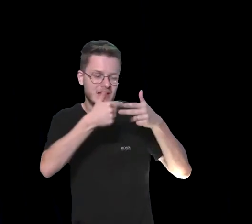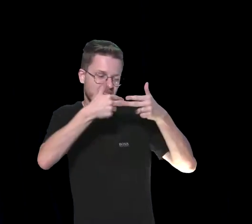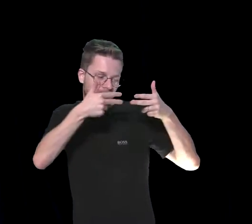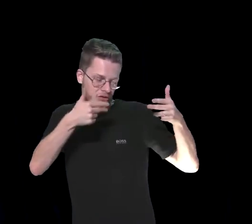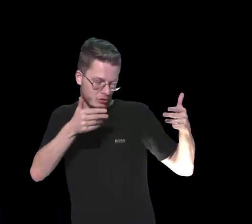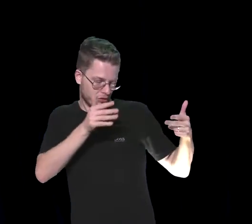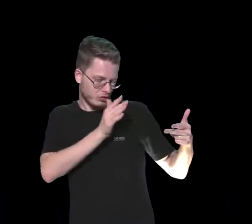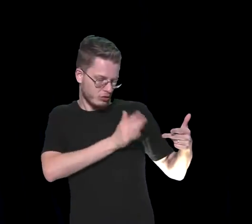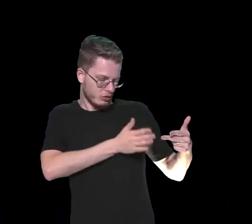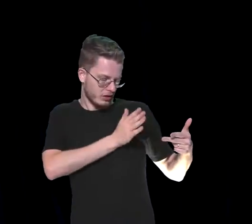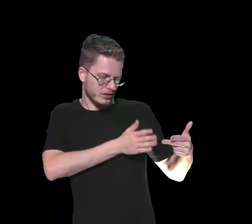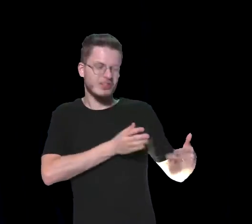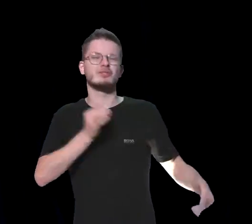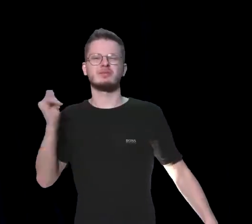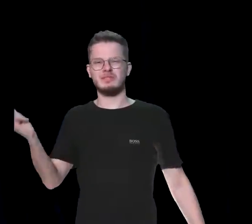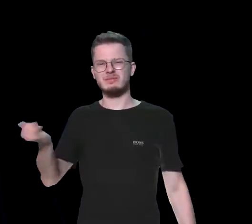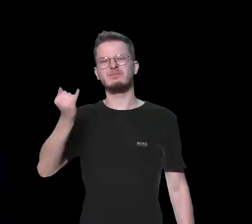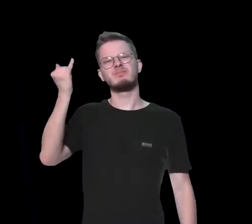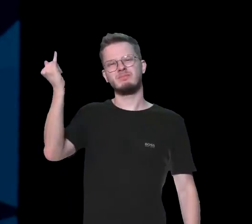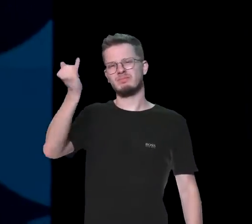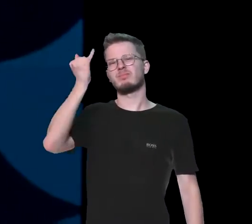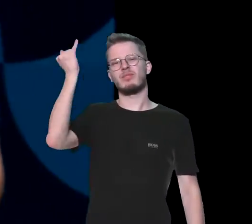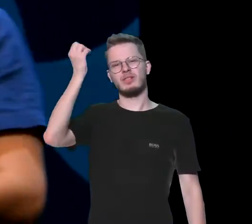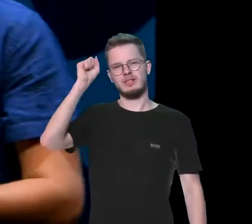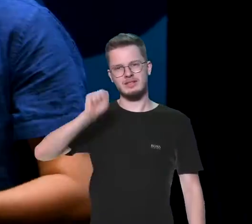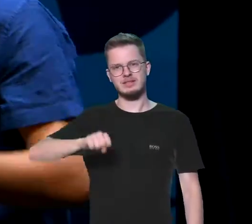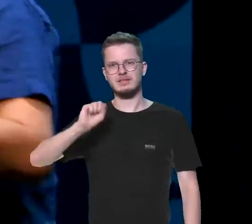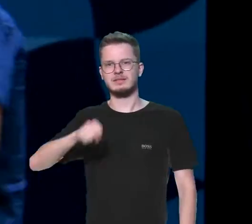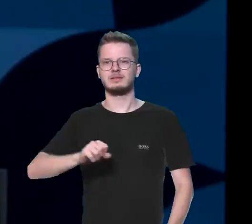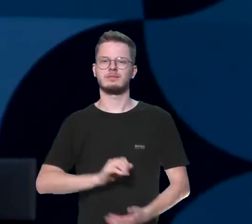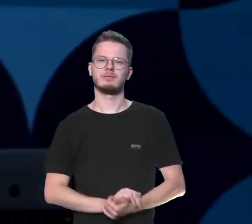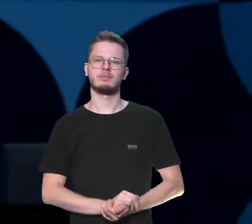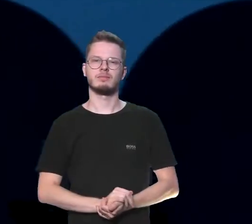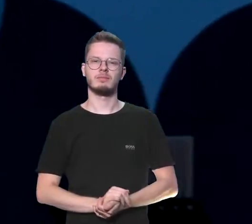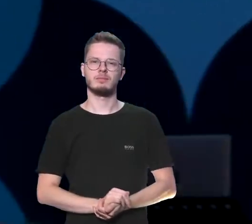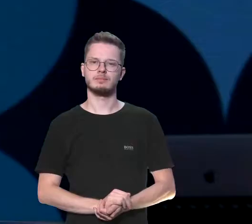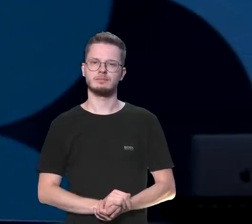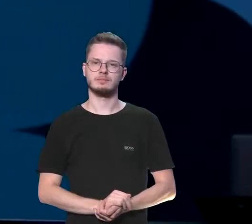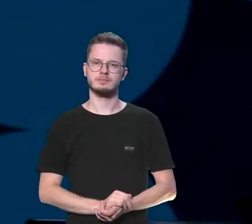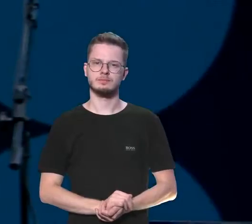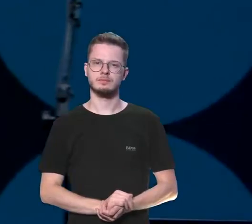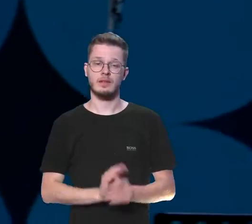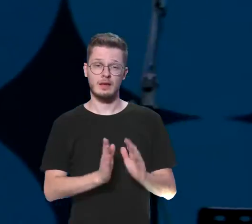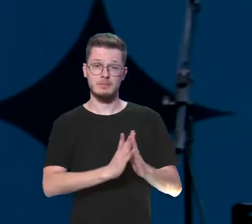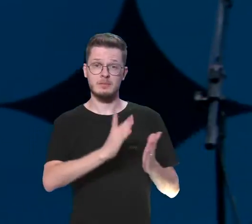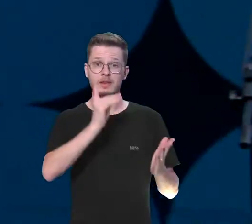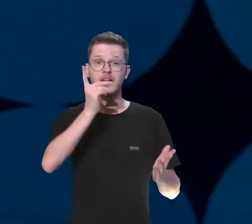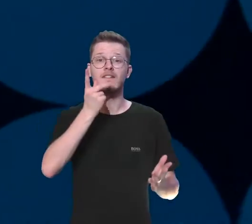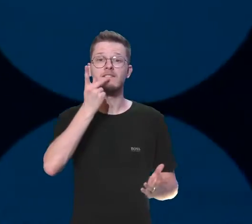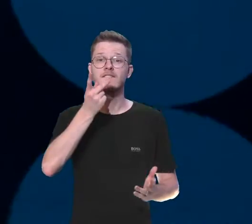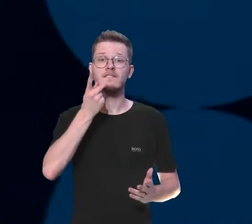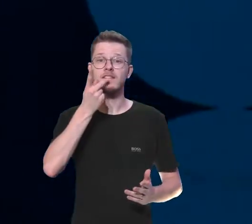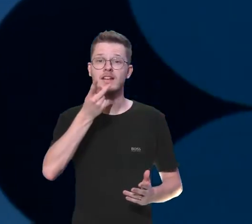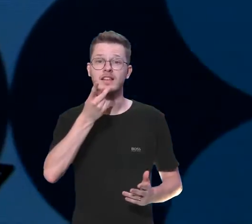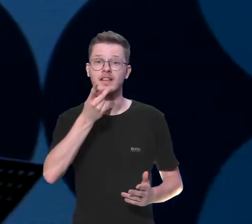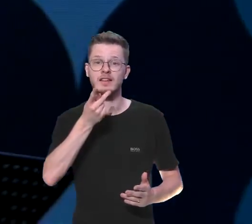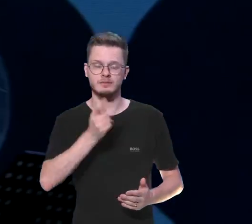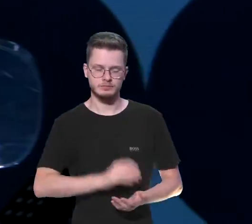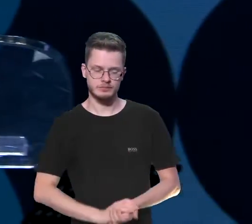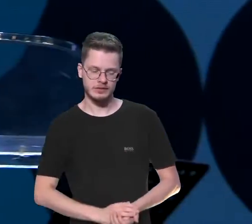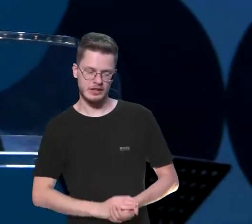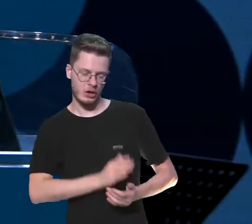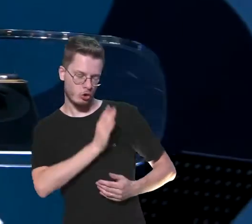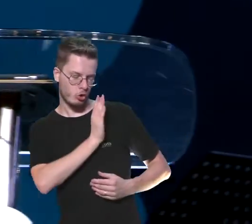coração importa sim. A Bíblia fala que a boca fala do que o coração está cheio.